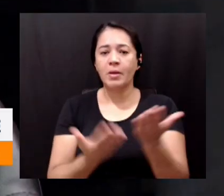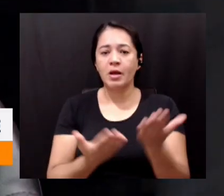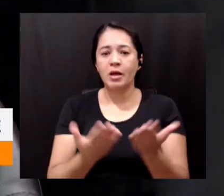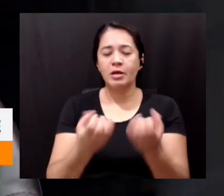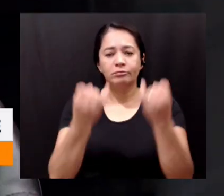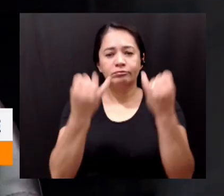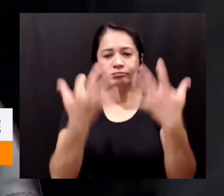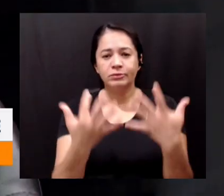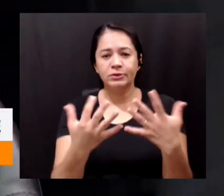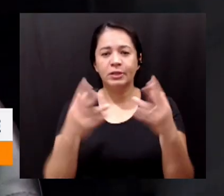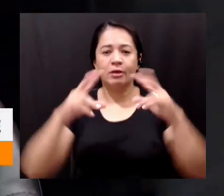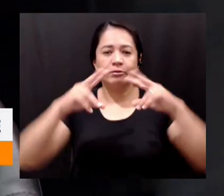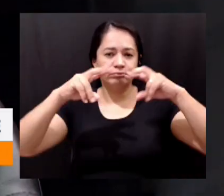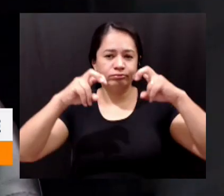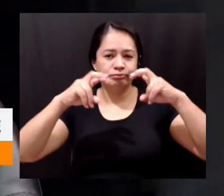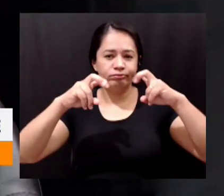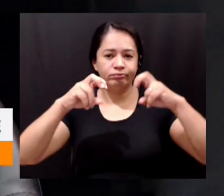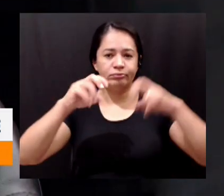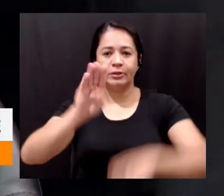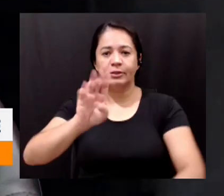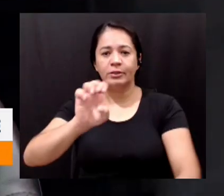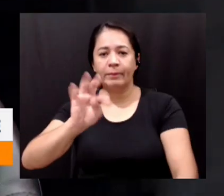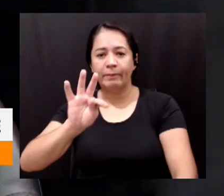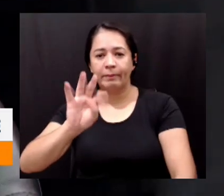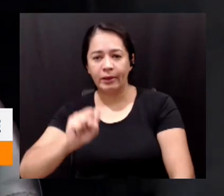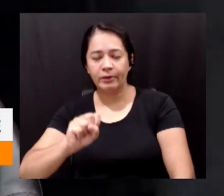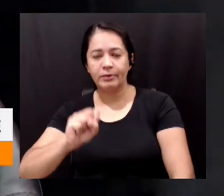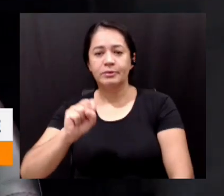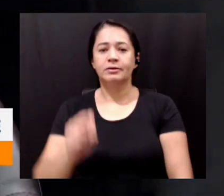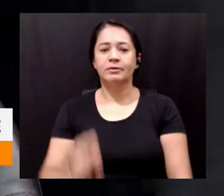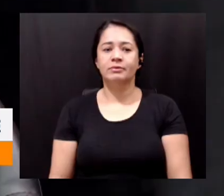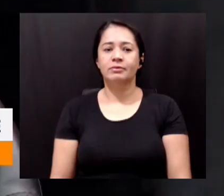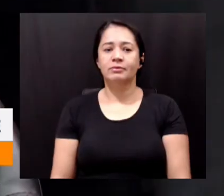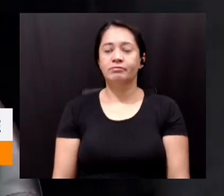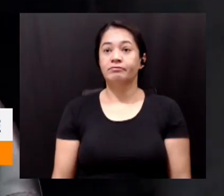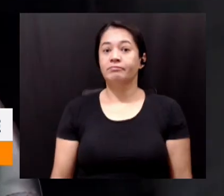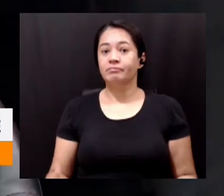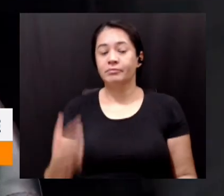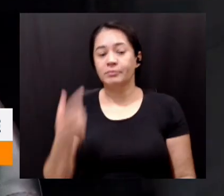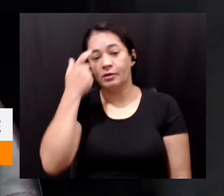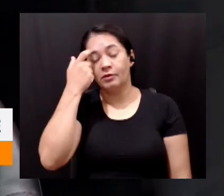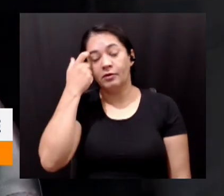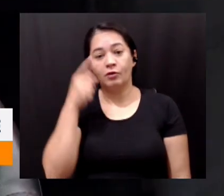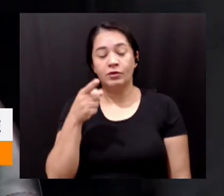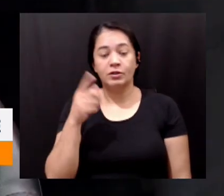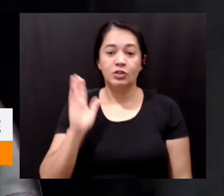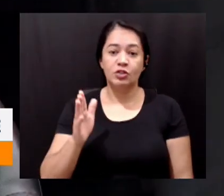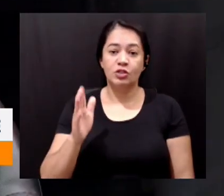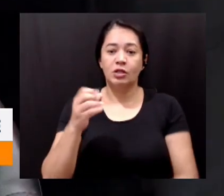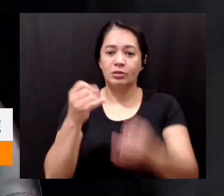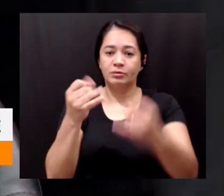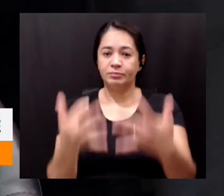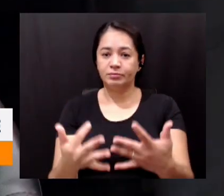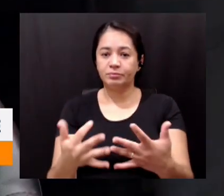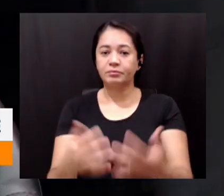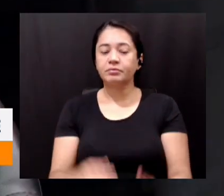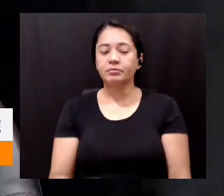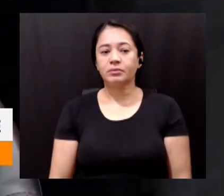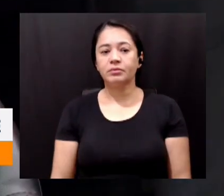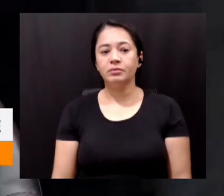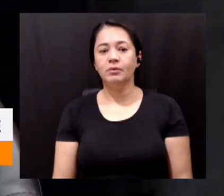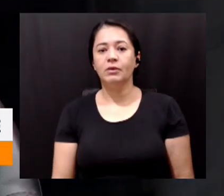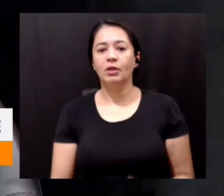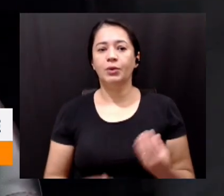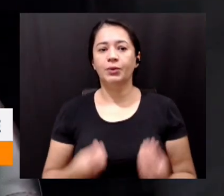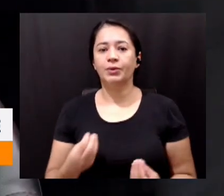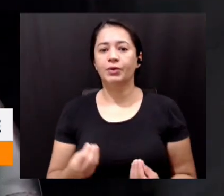no Brasil, Sim, né, sim. com esse vulto enorme, né, como você mencionou aqui no início, né, de pessoas,